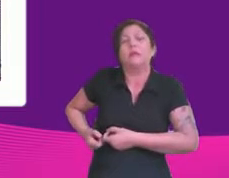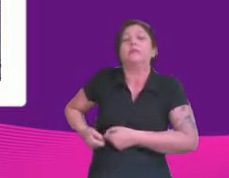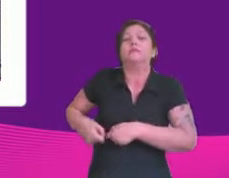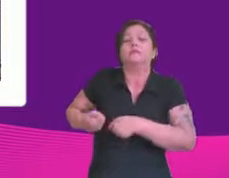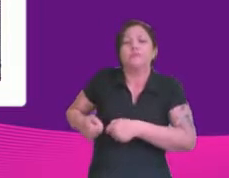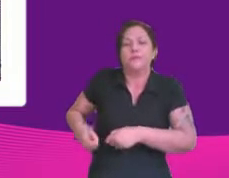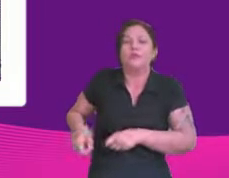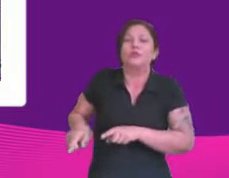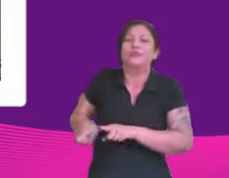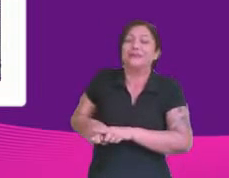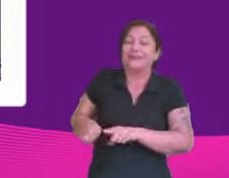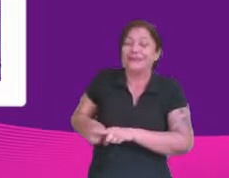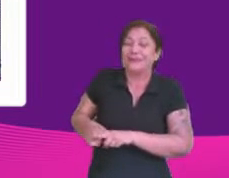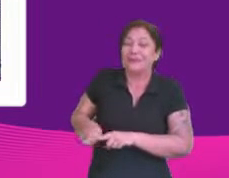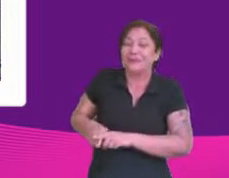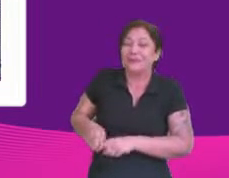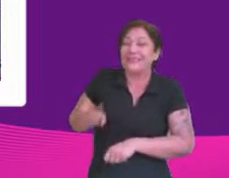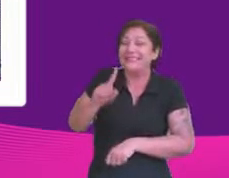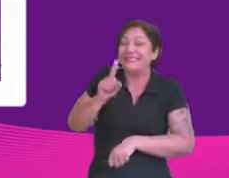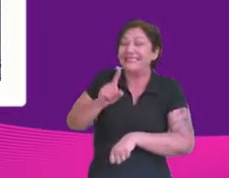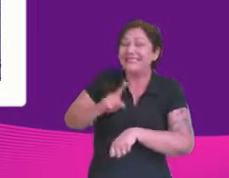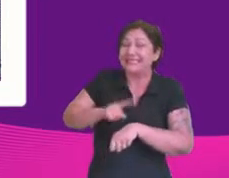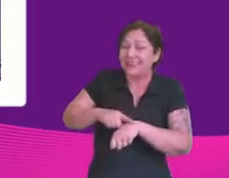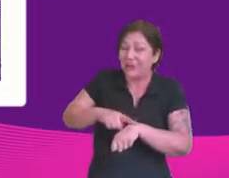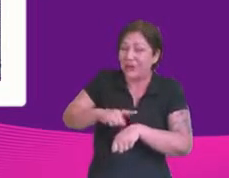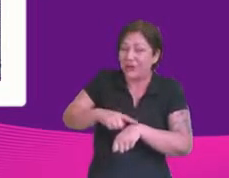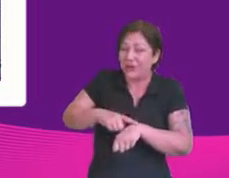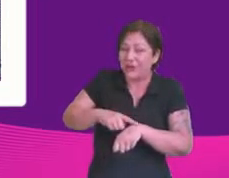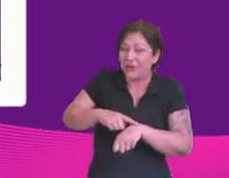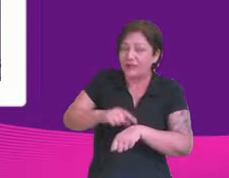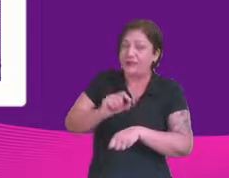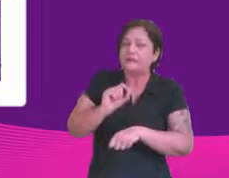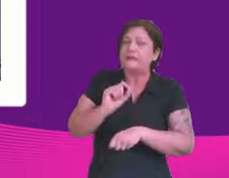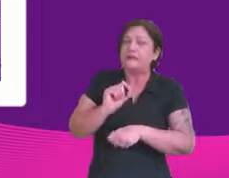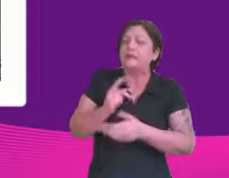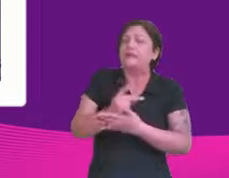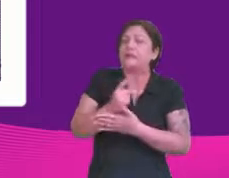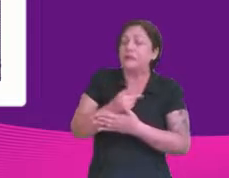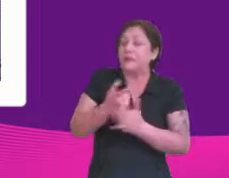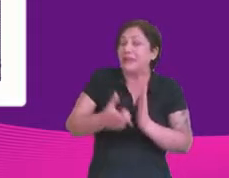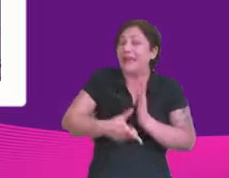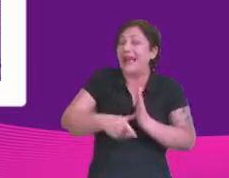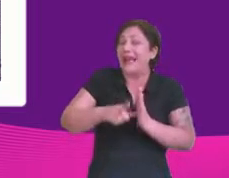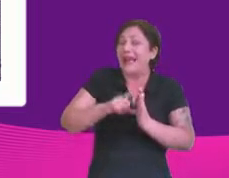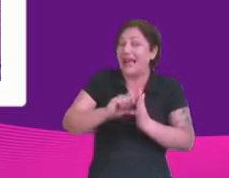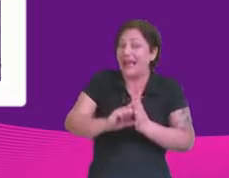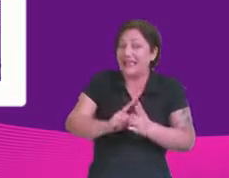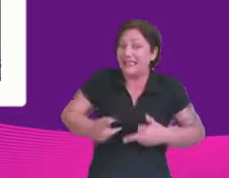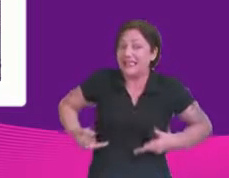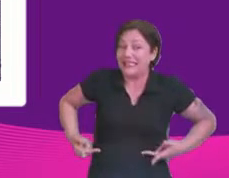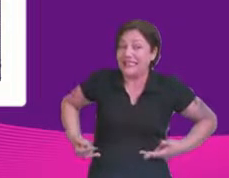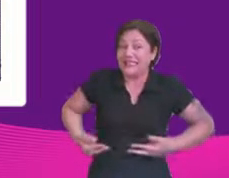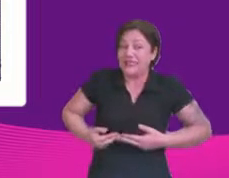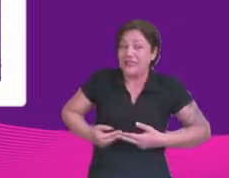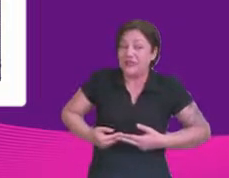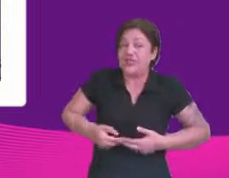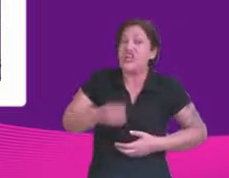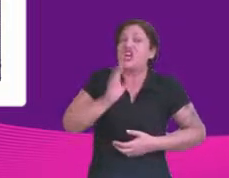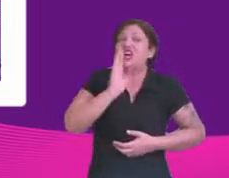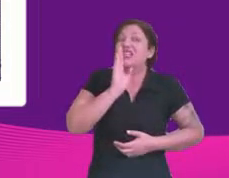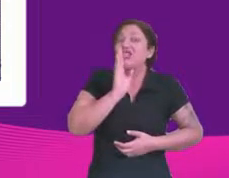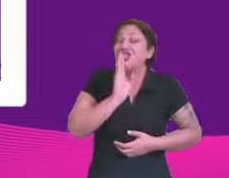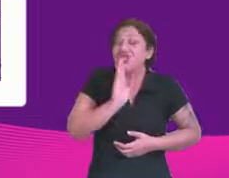vacina esses pacientes antes do procedimento. Nós temos um checklist que ele inclui a